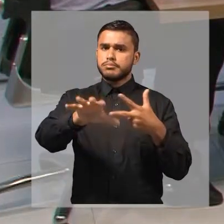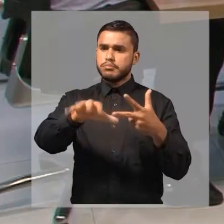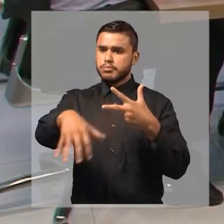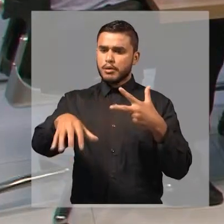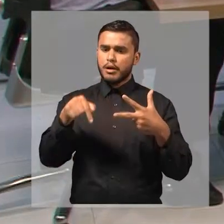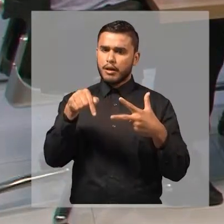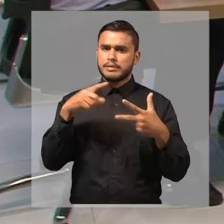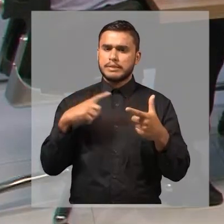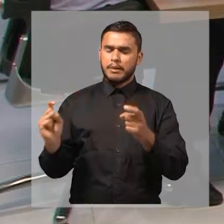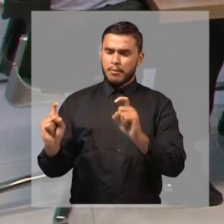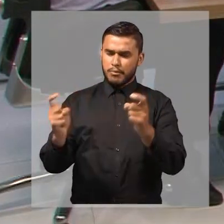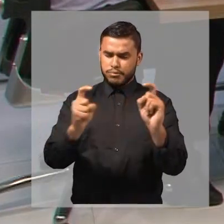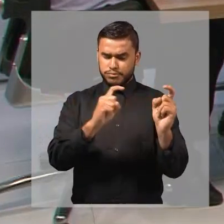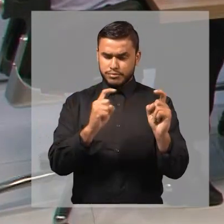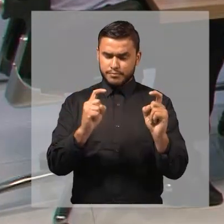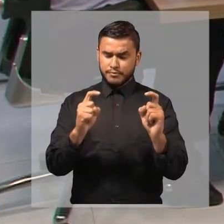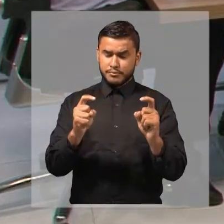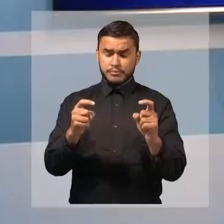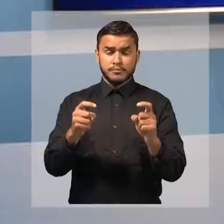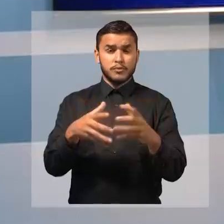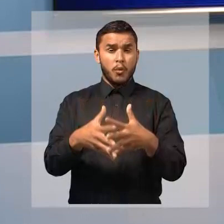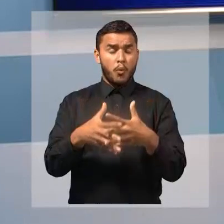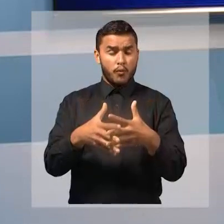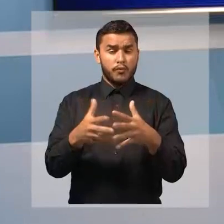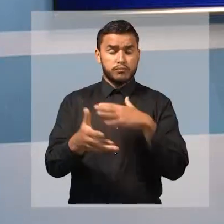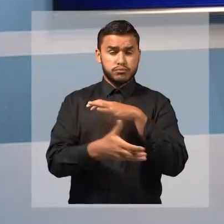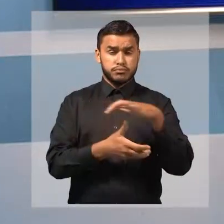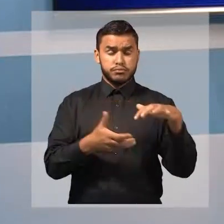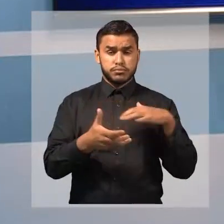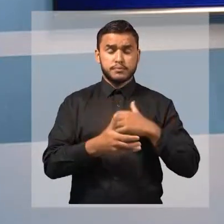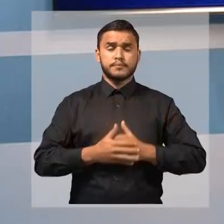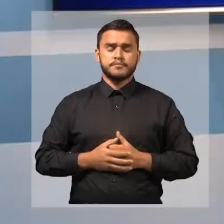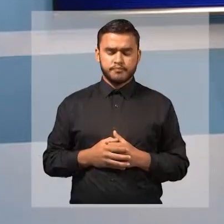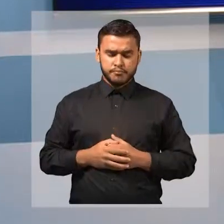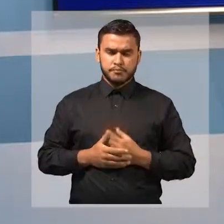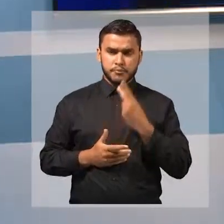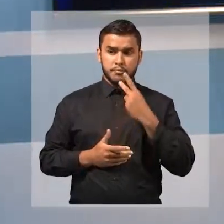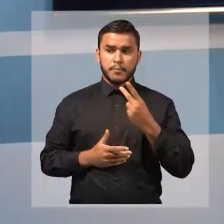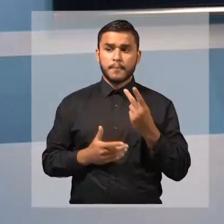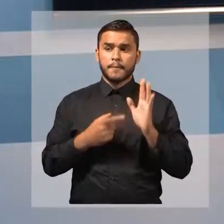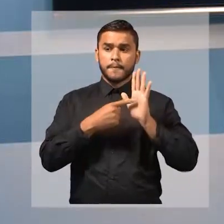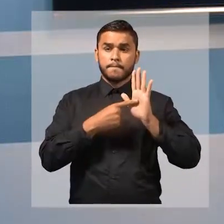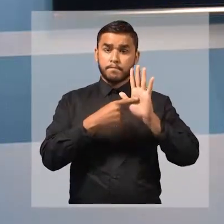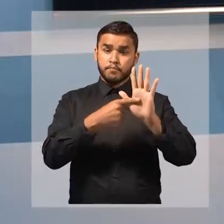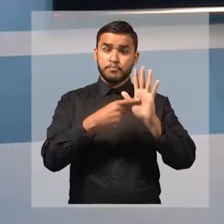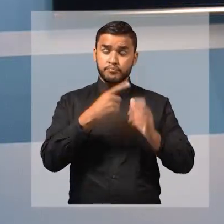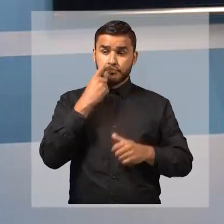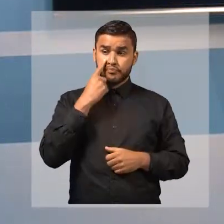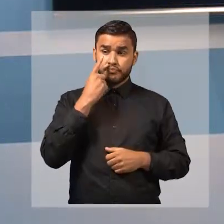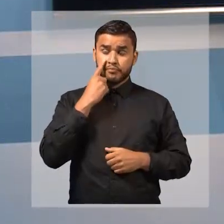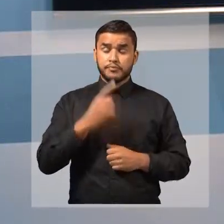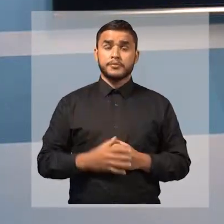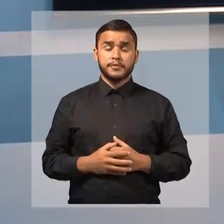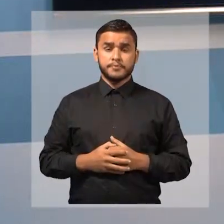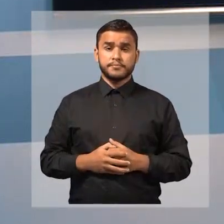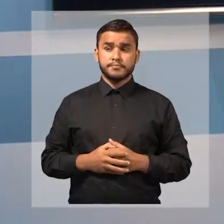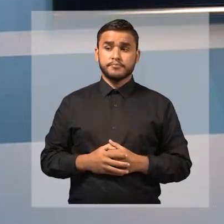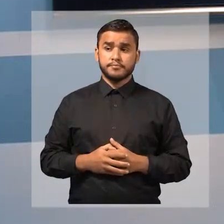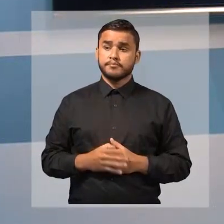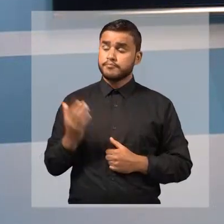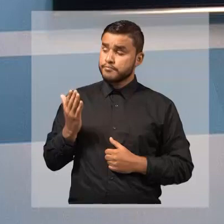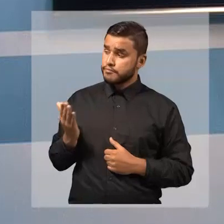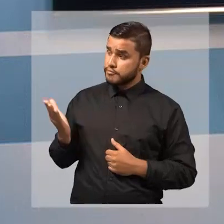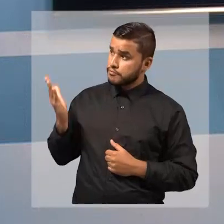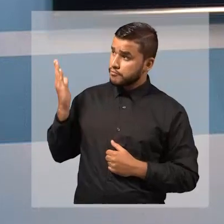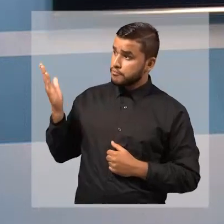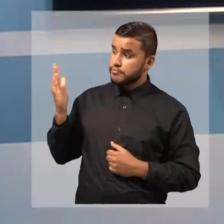aqui atenção para uma matéria que circulou essa semana, eu vou botar aqui no nosso vídeo, para a gente ver, está aqui, ó. Em